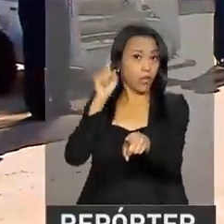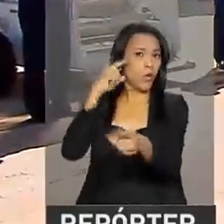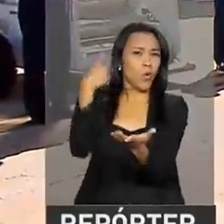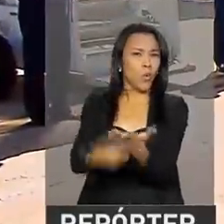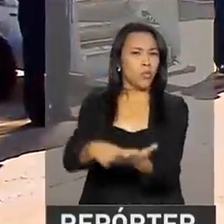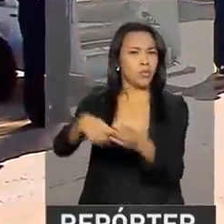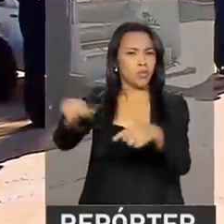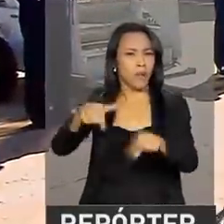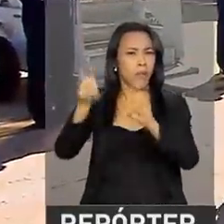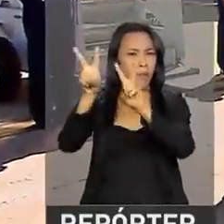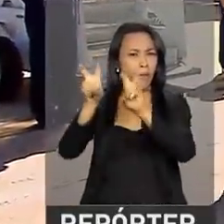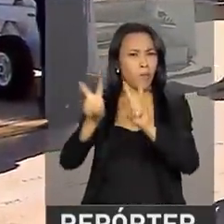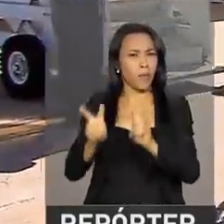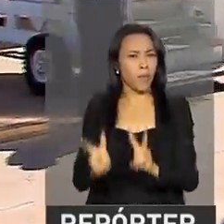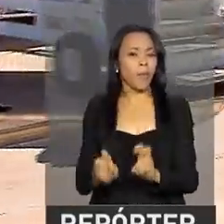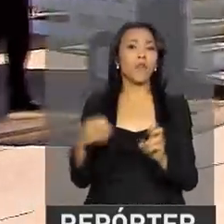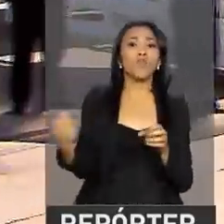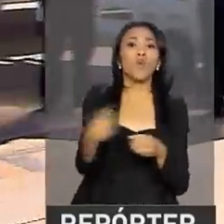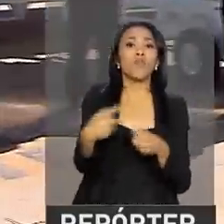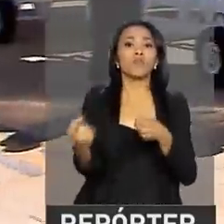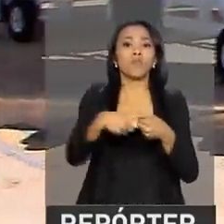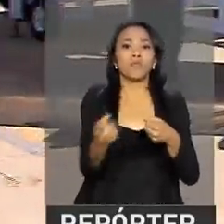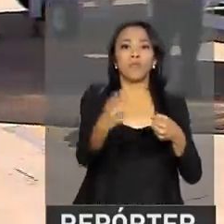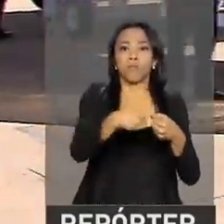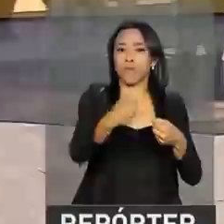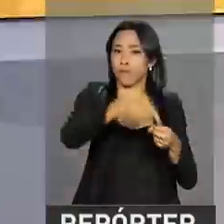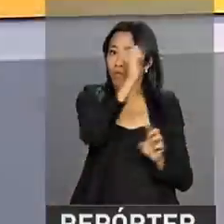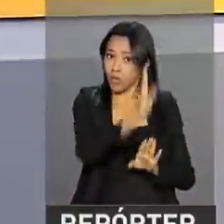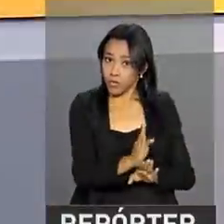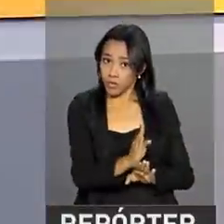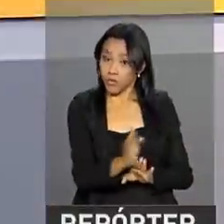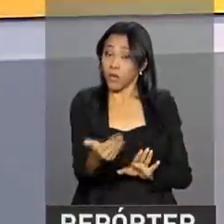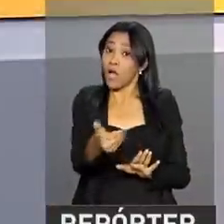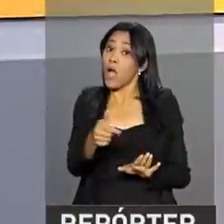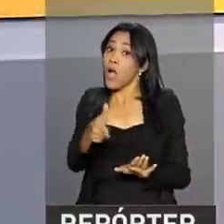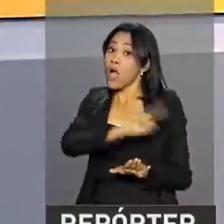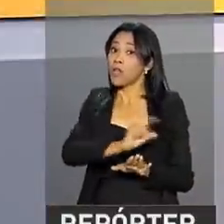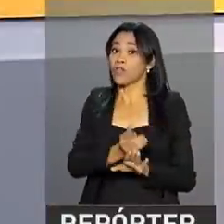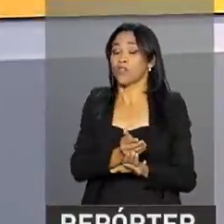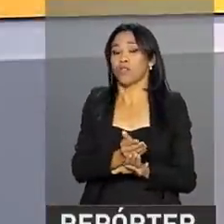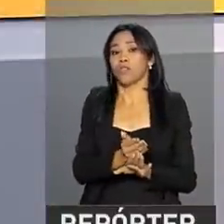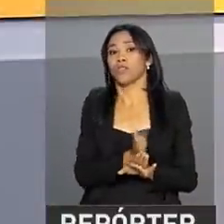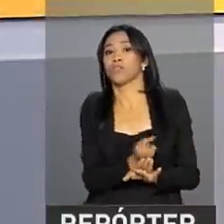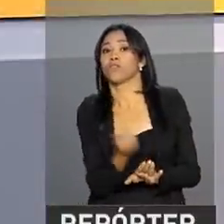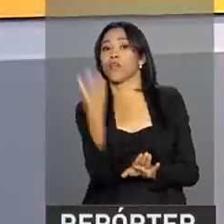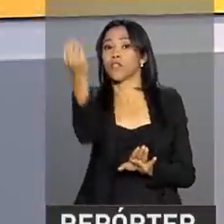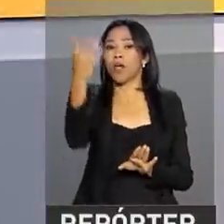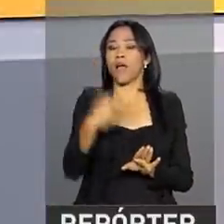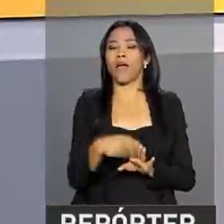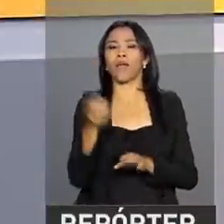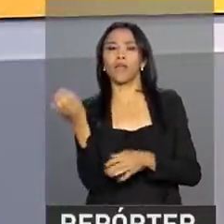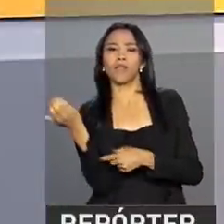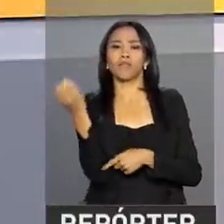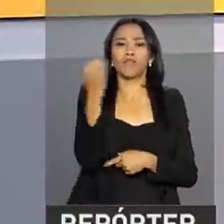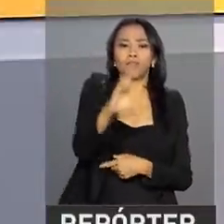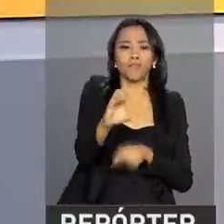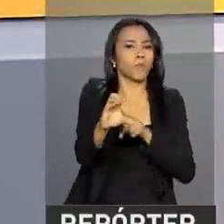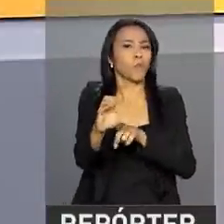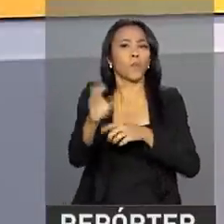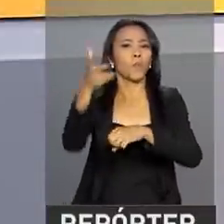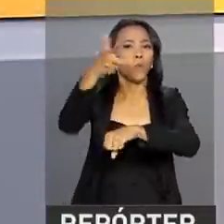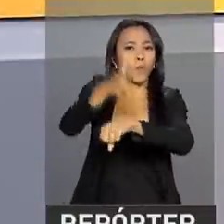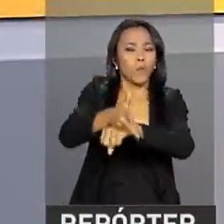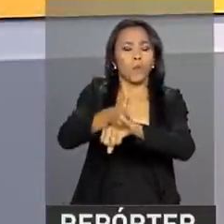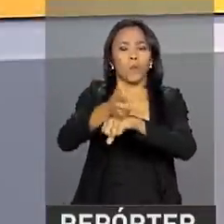busca de novas parcerias e investimentos para o brasil antes de ele deixou gravado uma mensagem sobre a intenção do governo